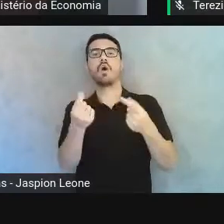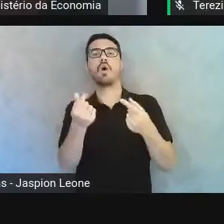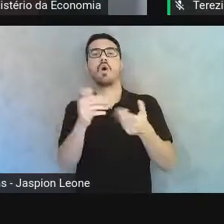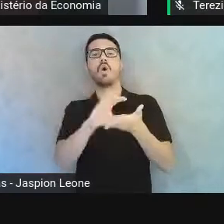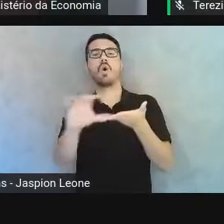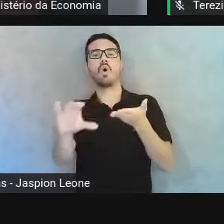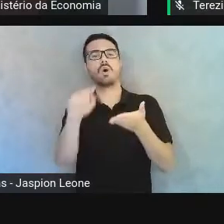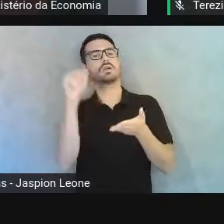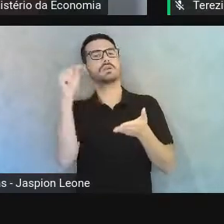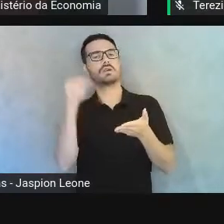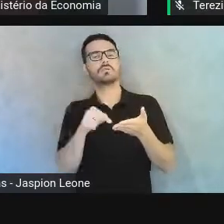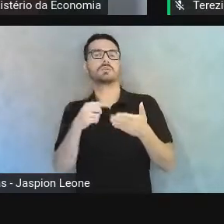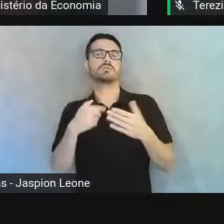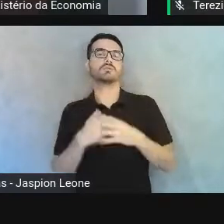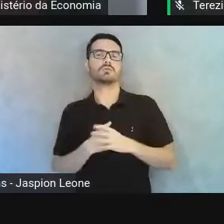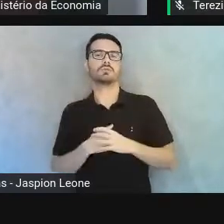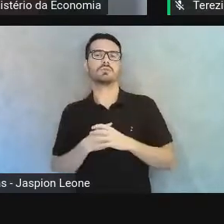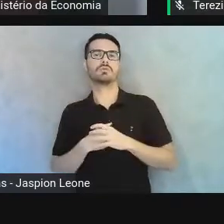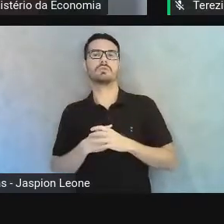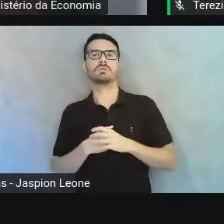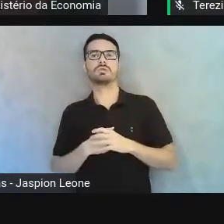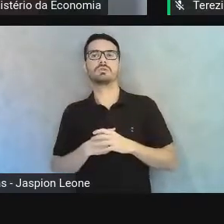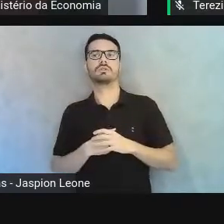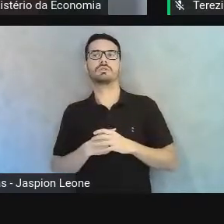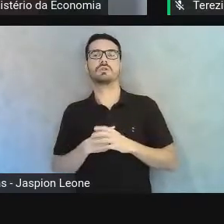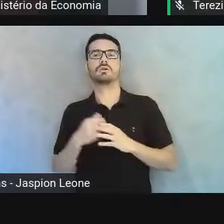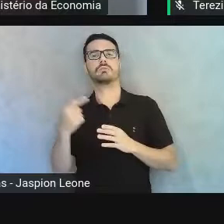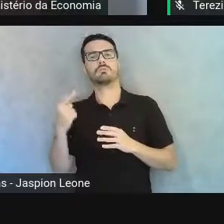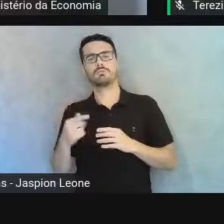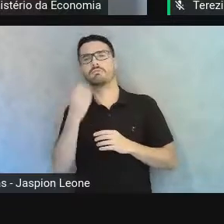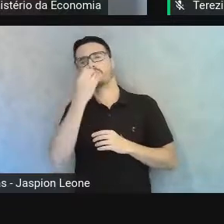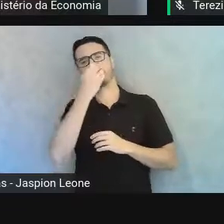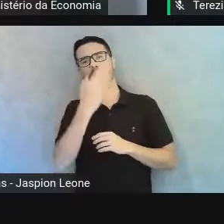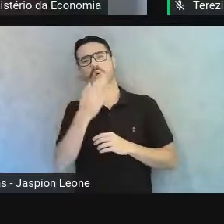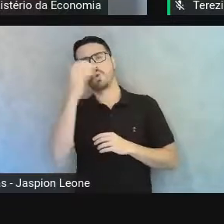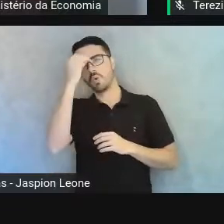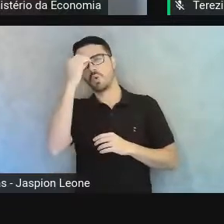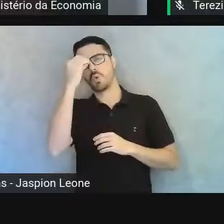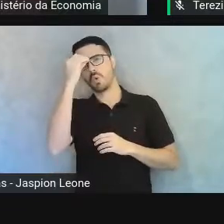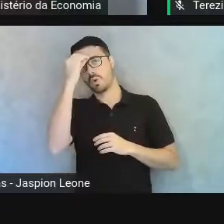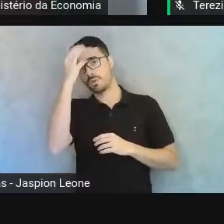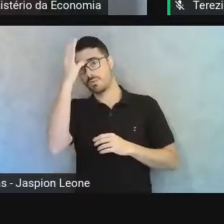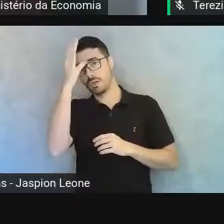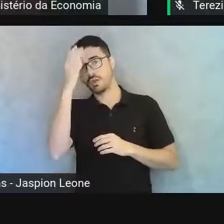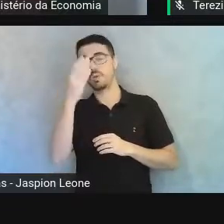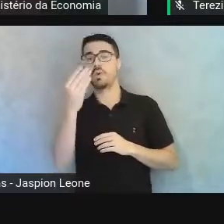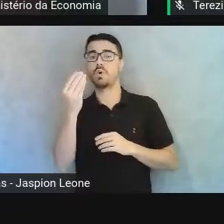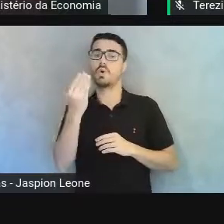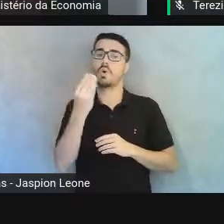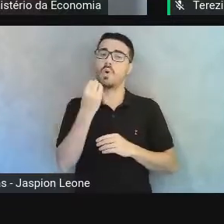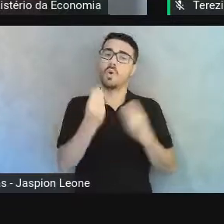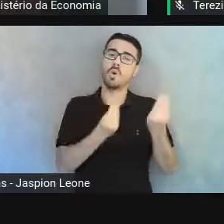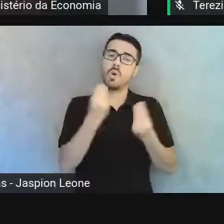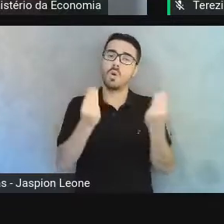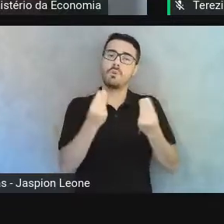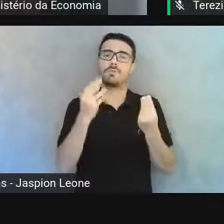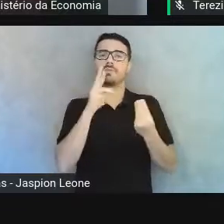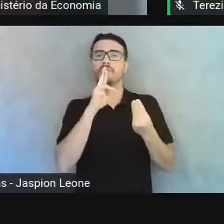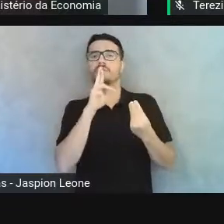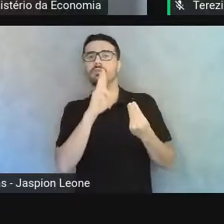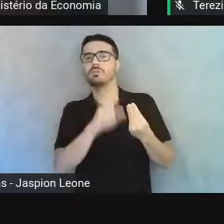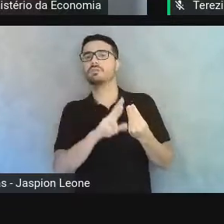no orçamento, e caberia conhecer um pouco melhor os efeitos e resultados